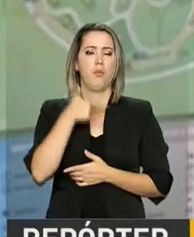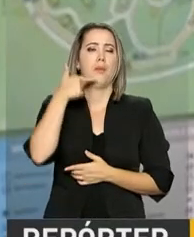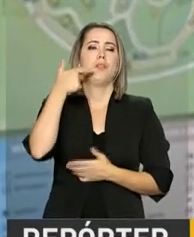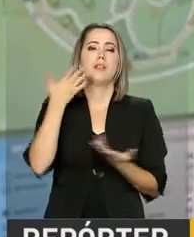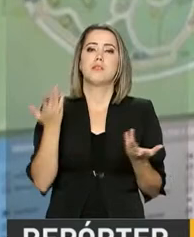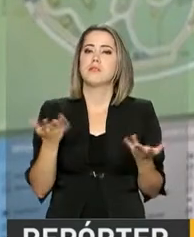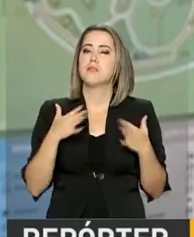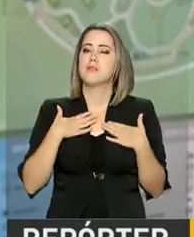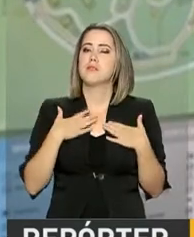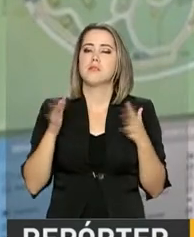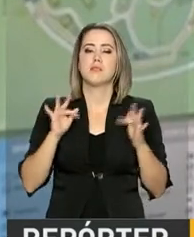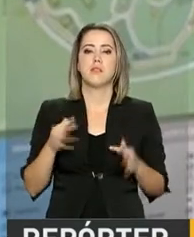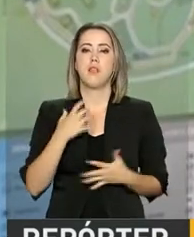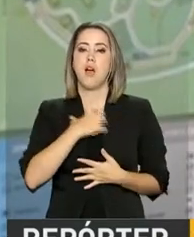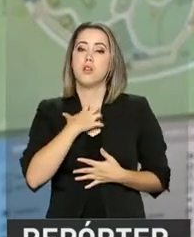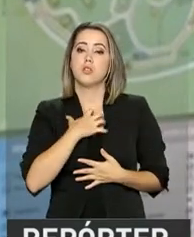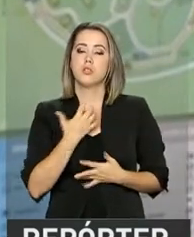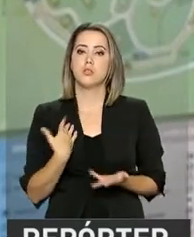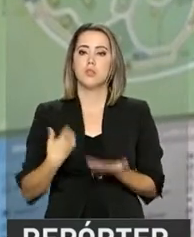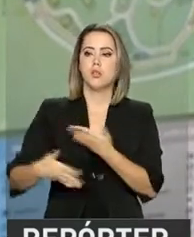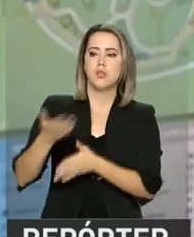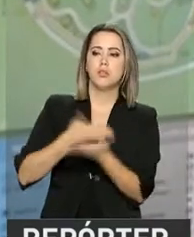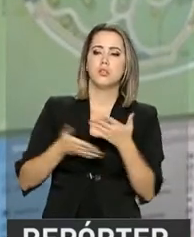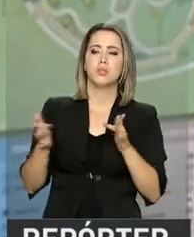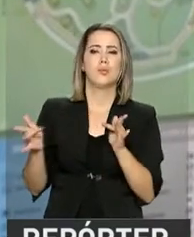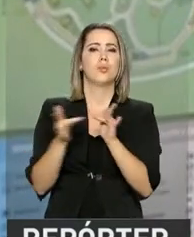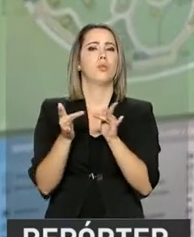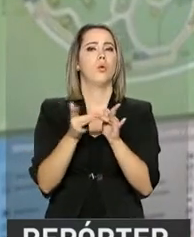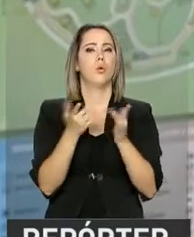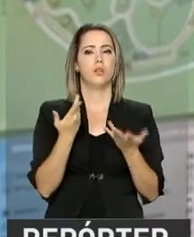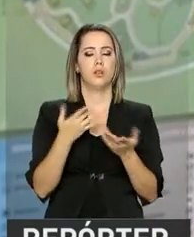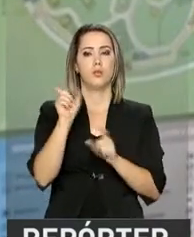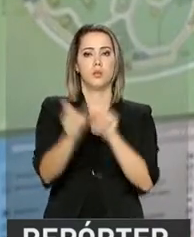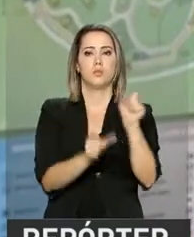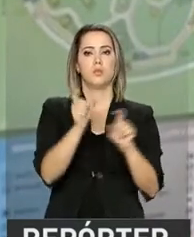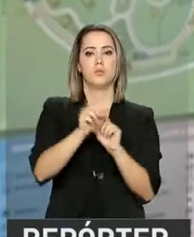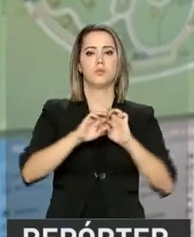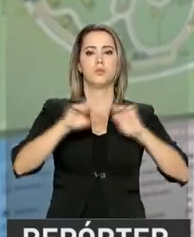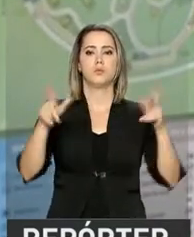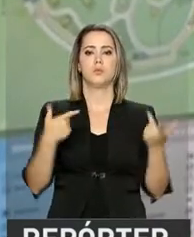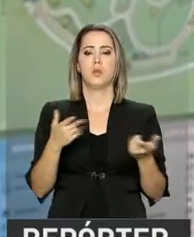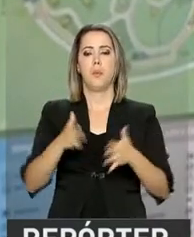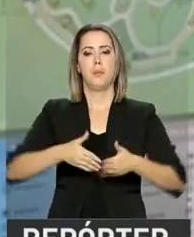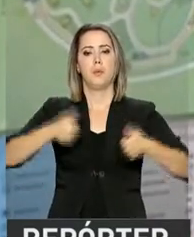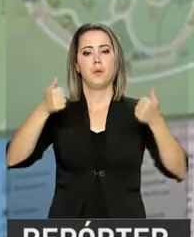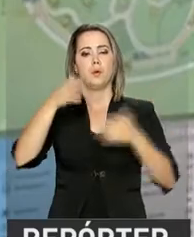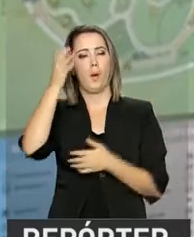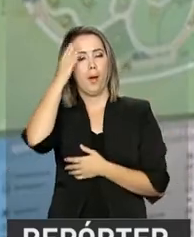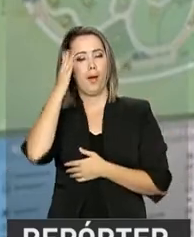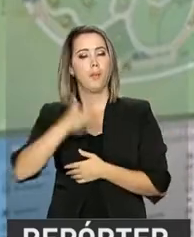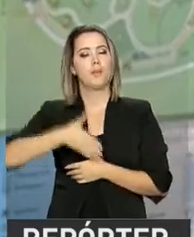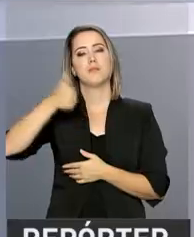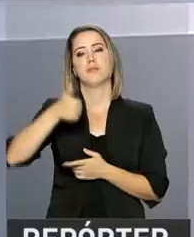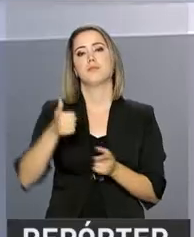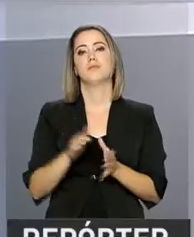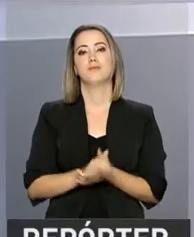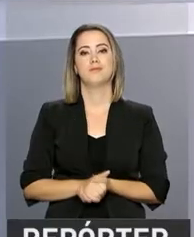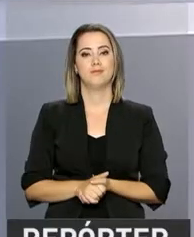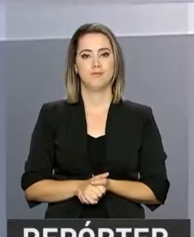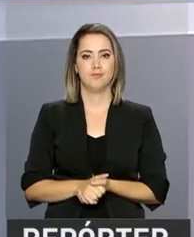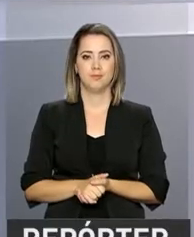estar no no relacionamento com as pessoas com muita coisa né fica melhor da cabeça tranquila